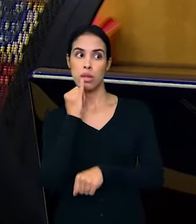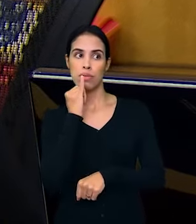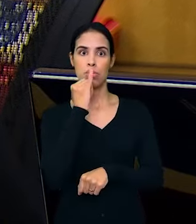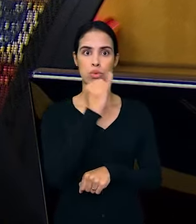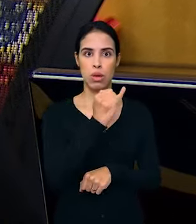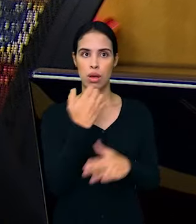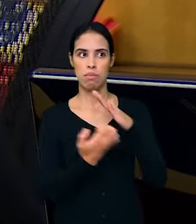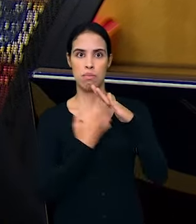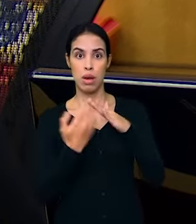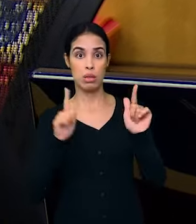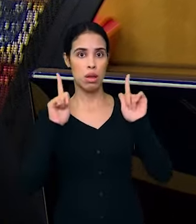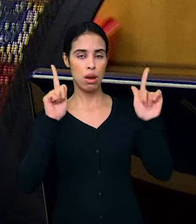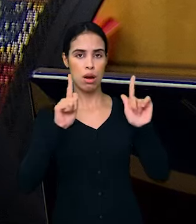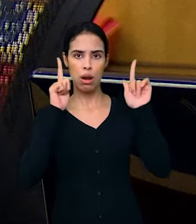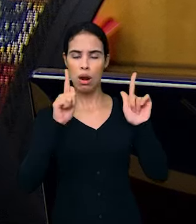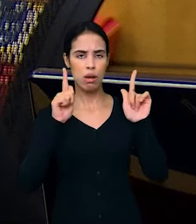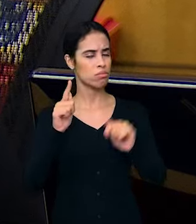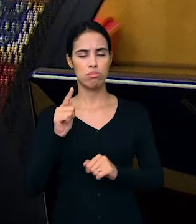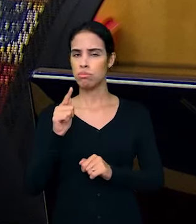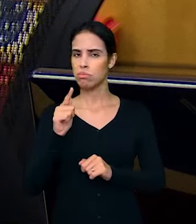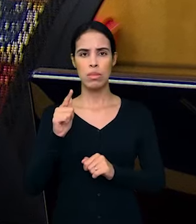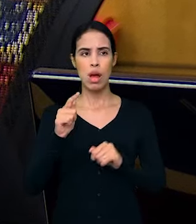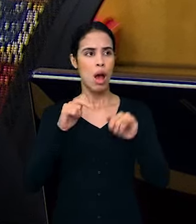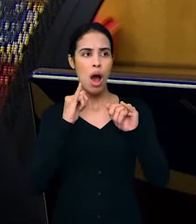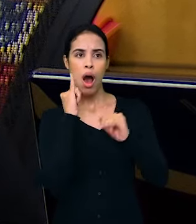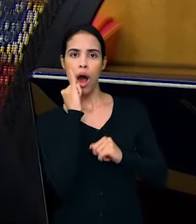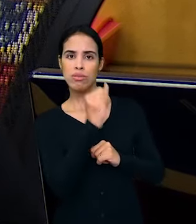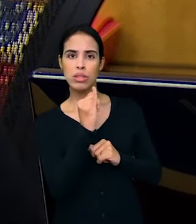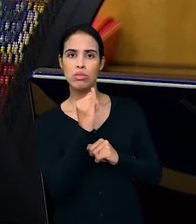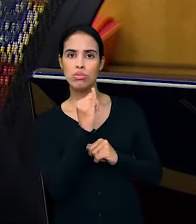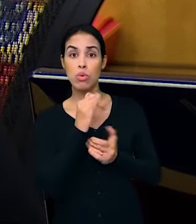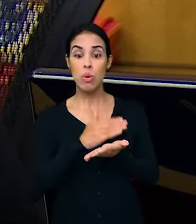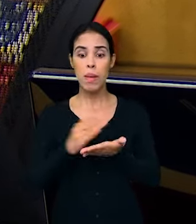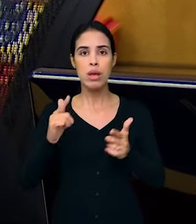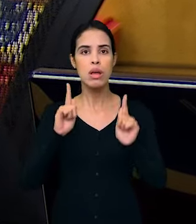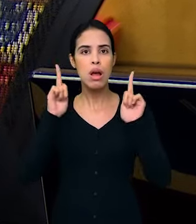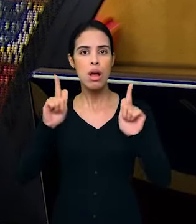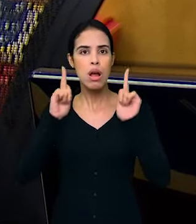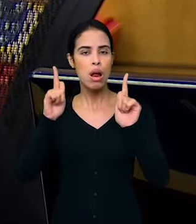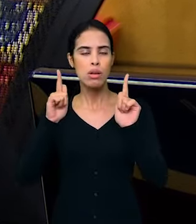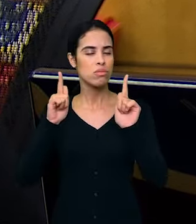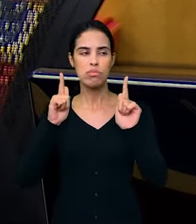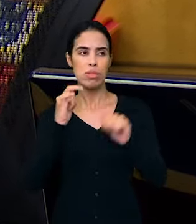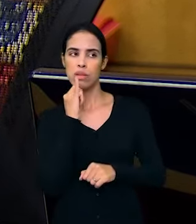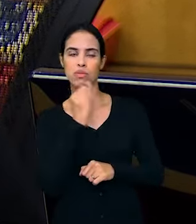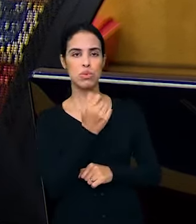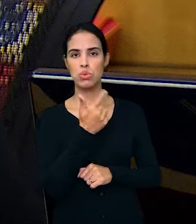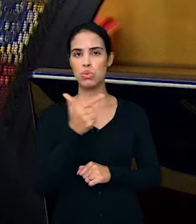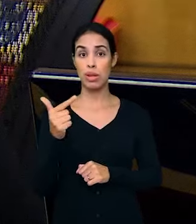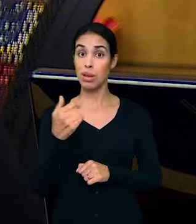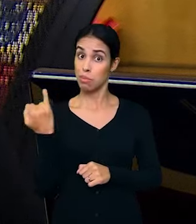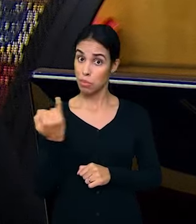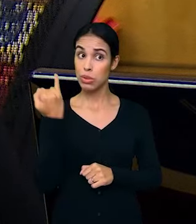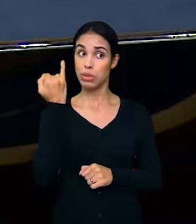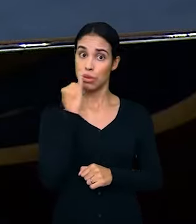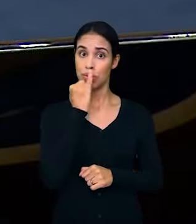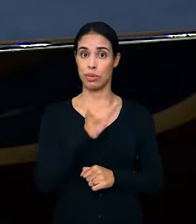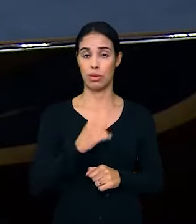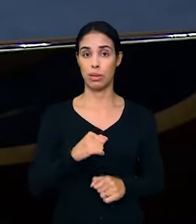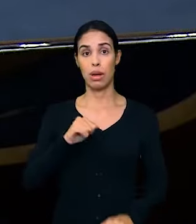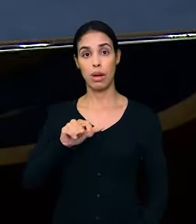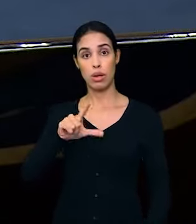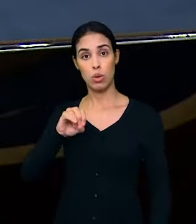prévia ao empregador e à comunidade acerca do início da paralisação que ocorreu em atividade essencial.